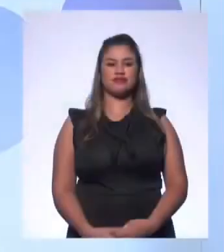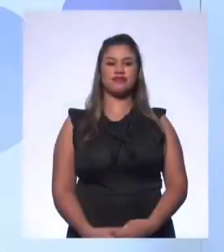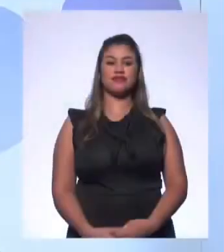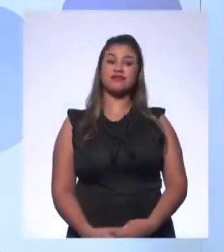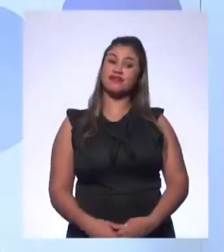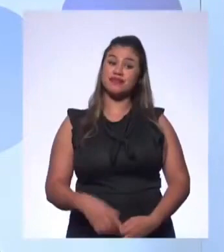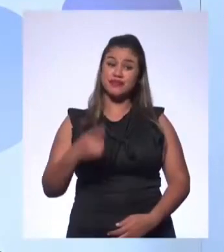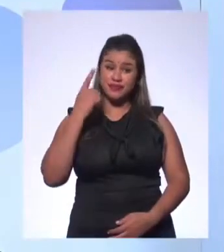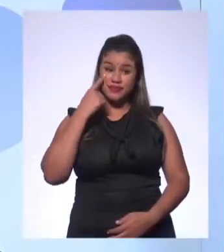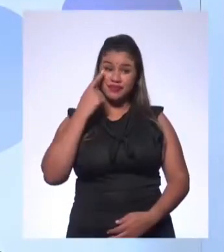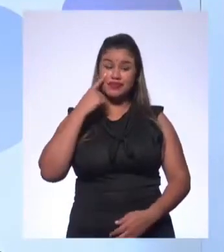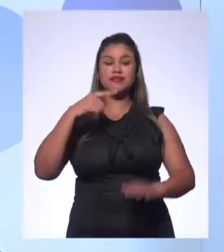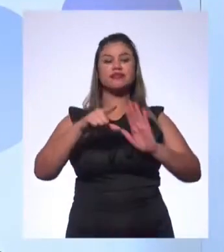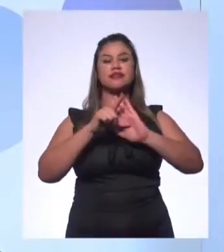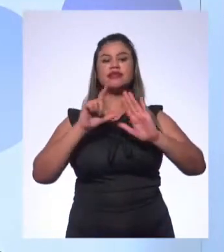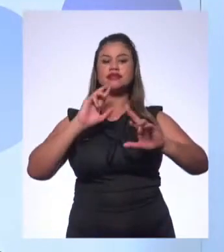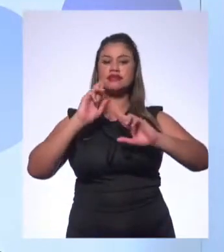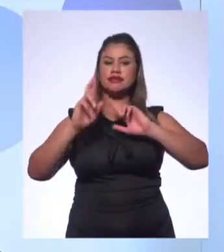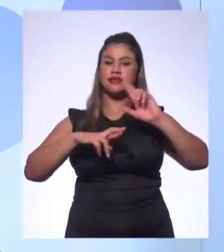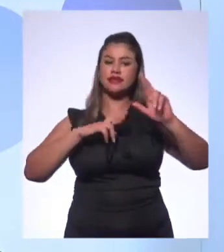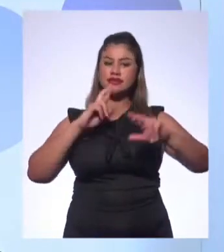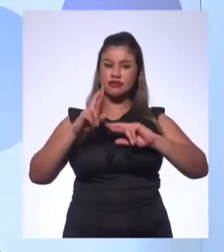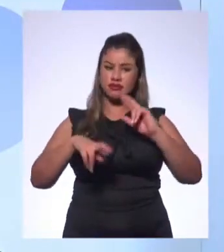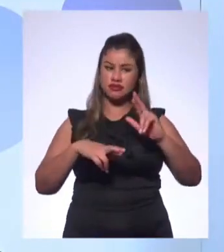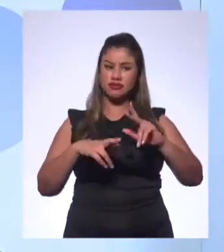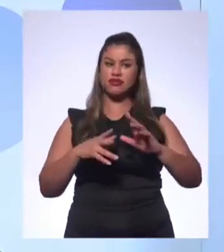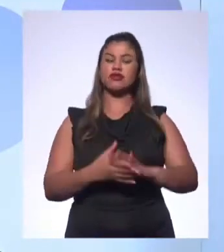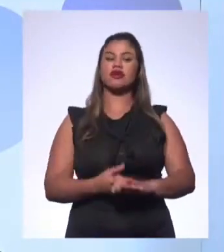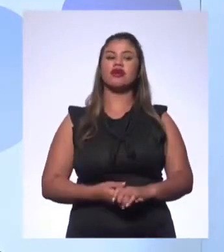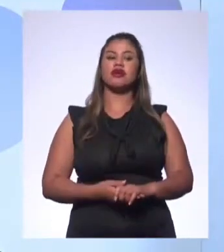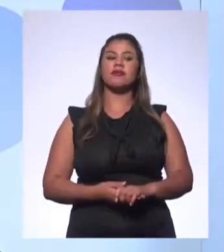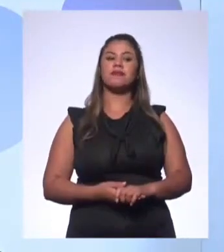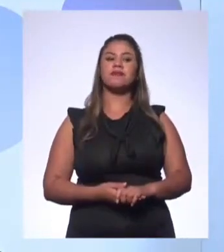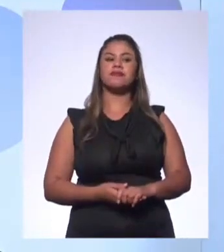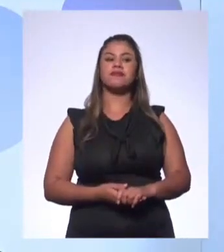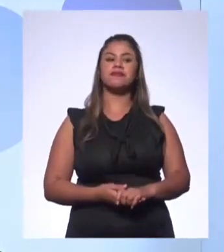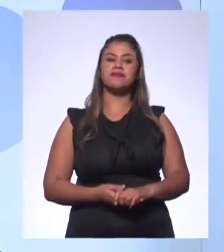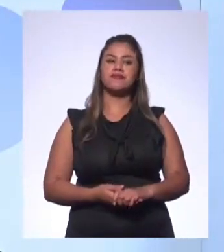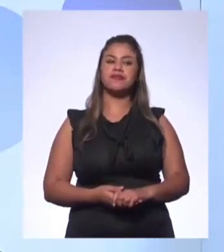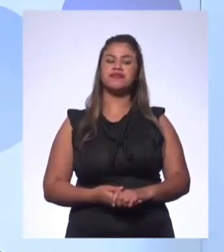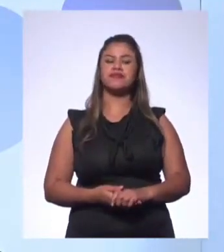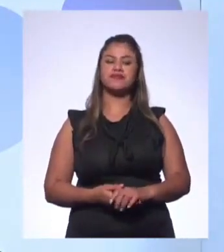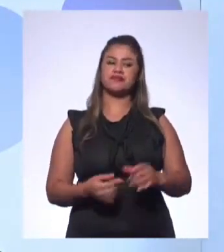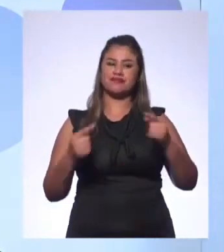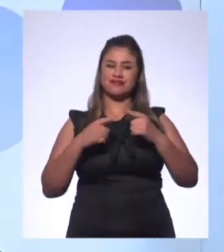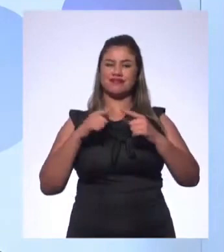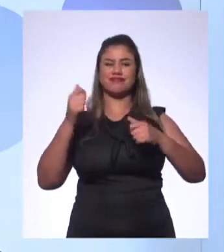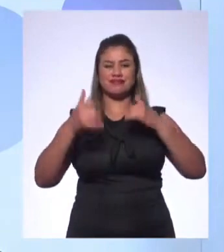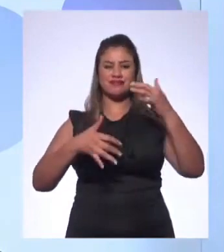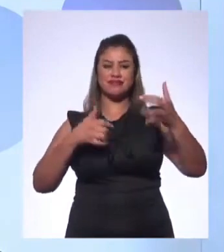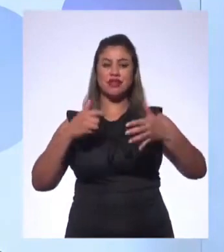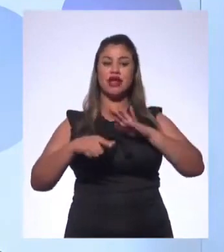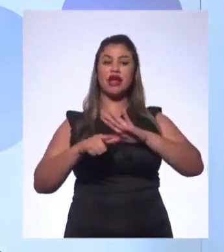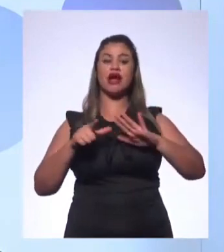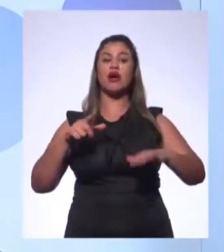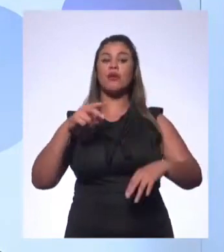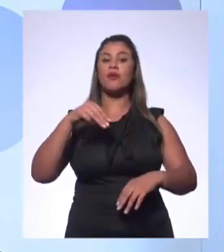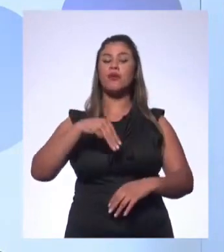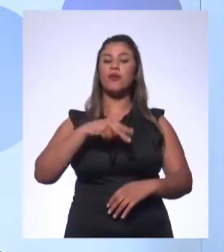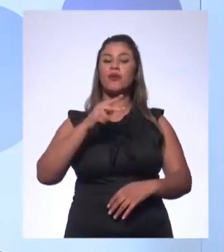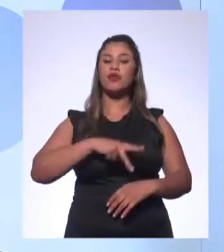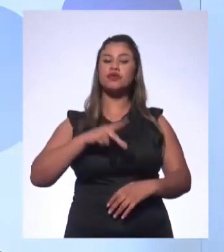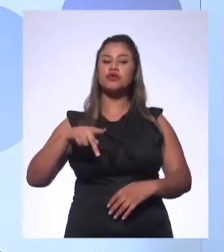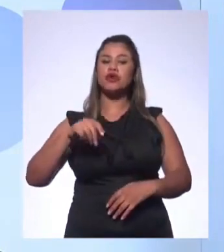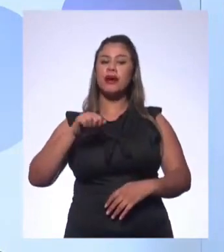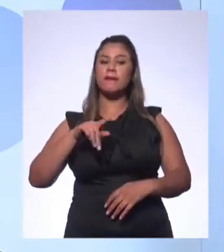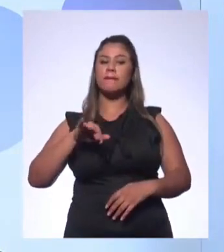Olha, antes de responder, né, aliás, responder não, antes de compartilhar as respostas aqui dos professores, a professora Marta